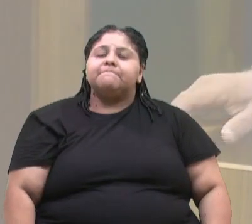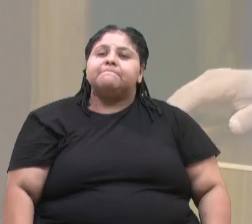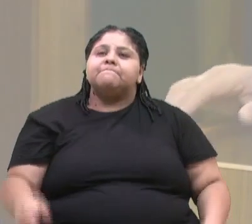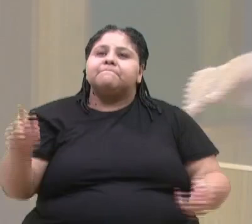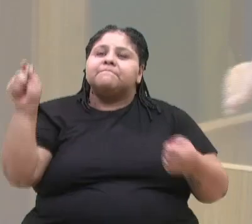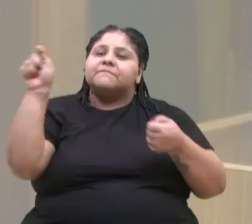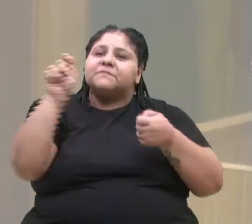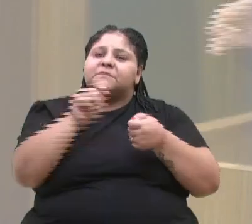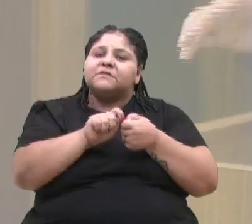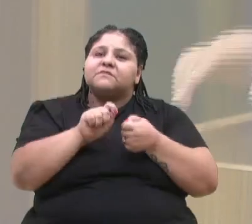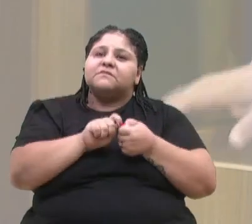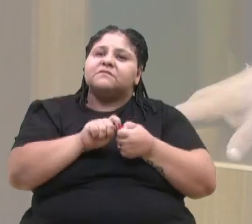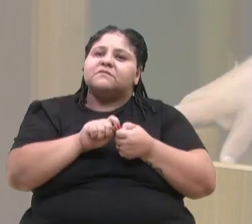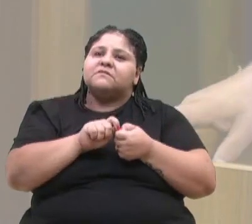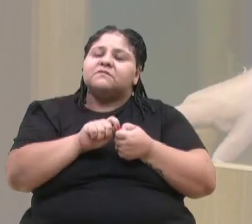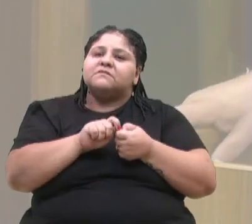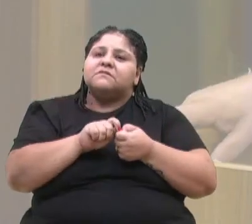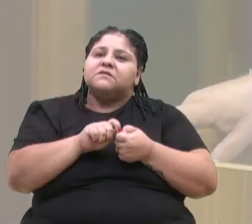fazer